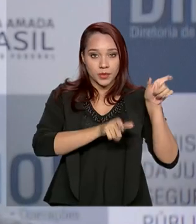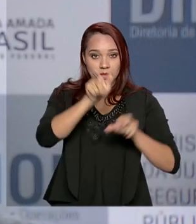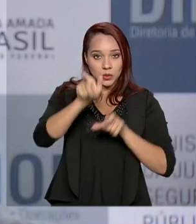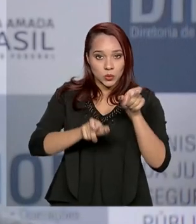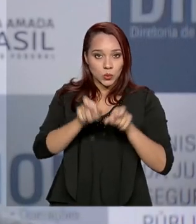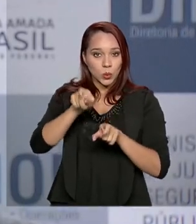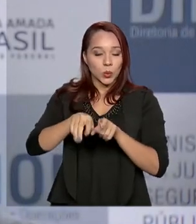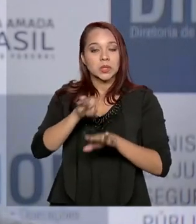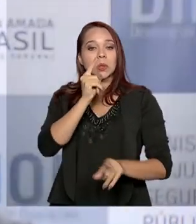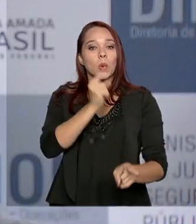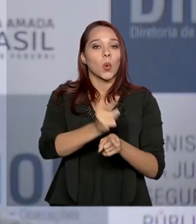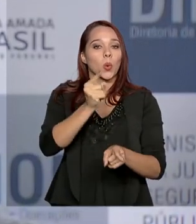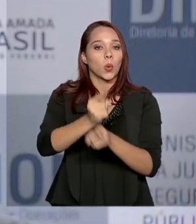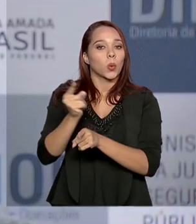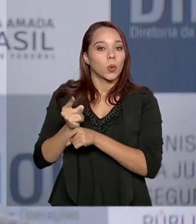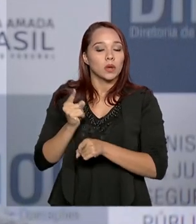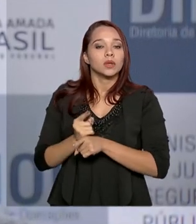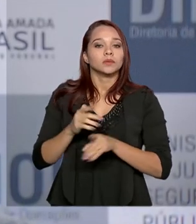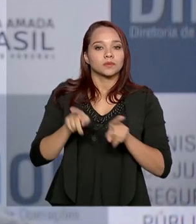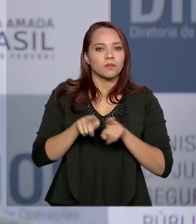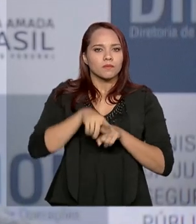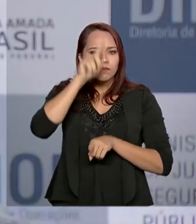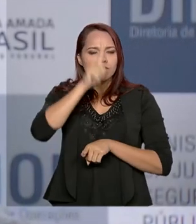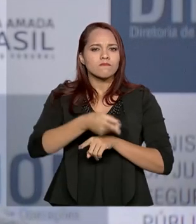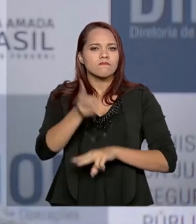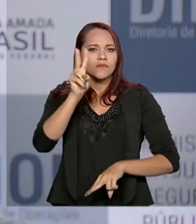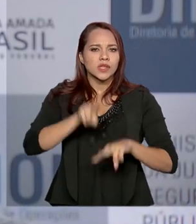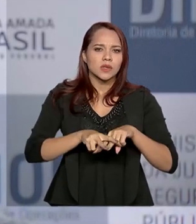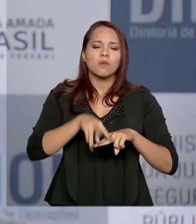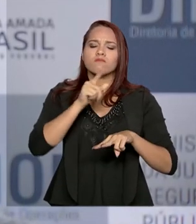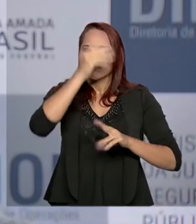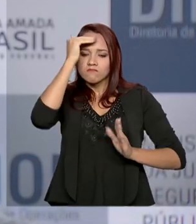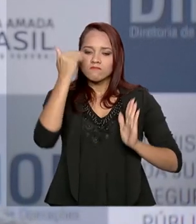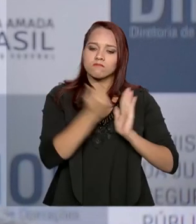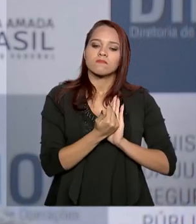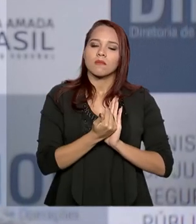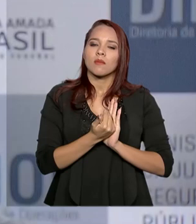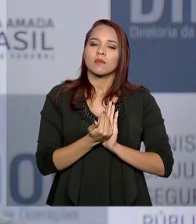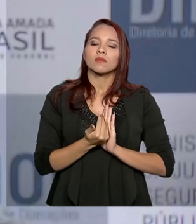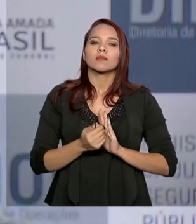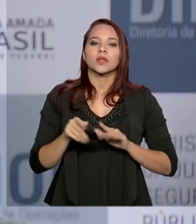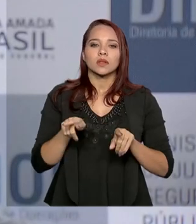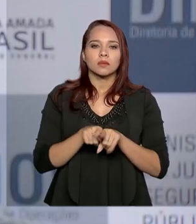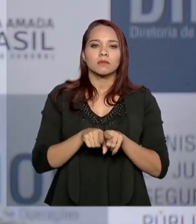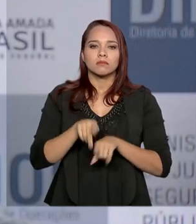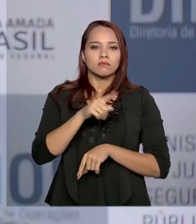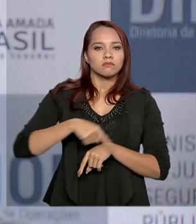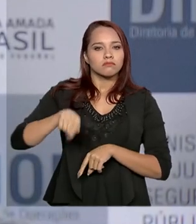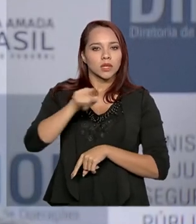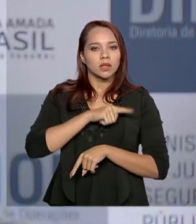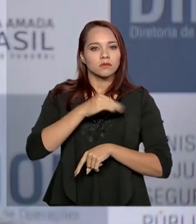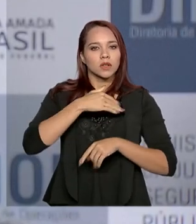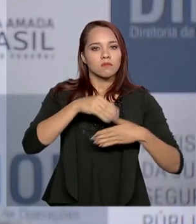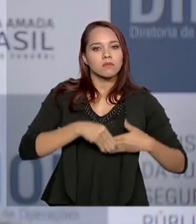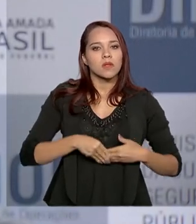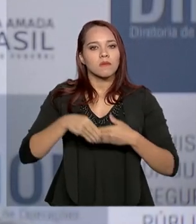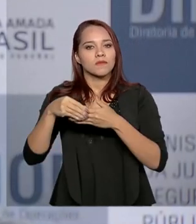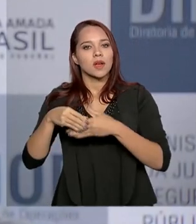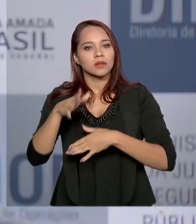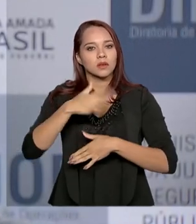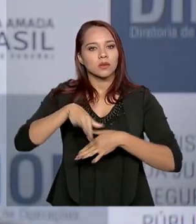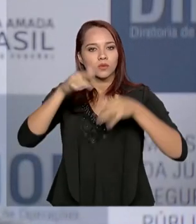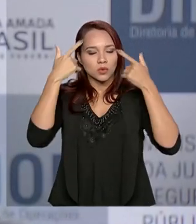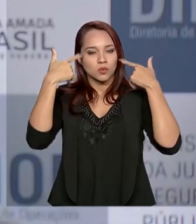encontrados, que os mandados de prisão sejam cumpridos e que eles sejam levados às Côtes de